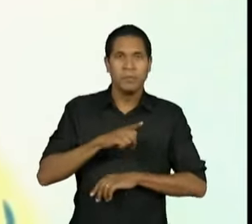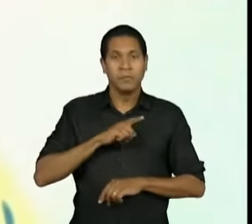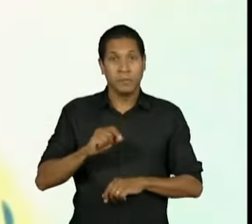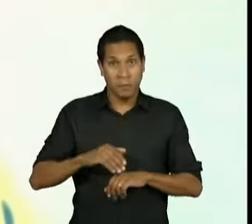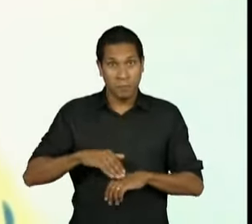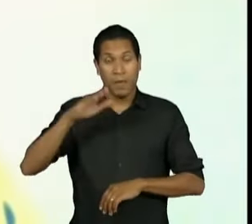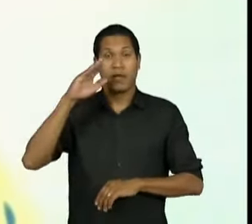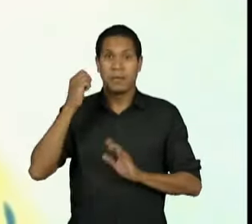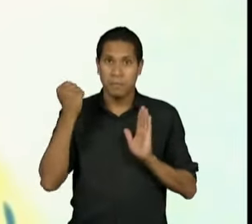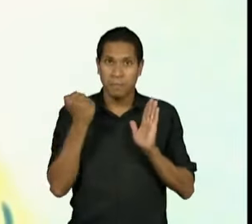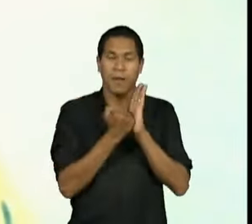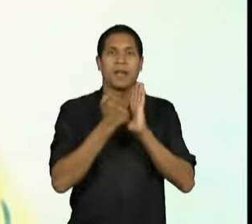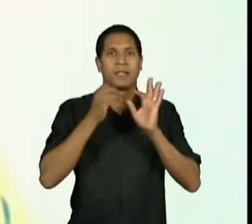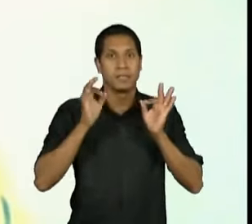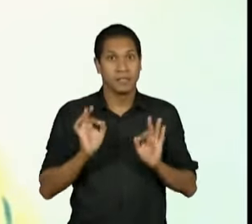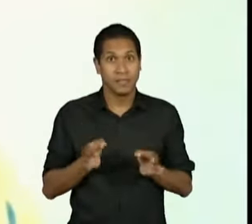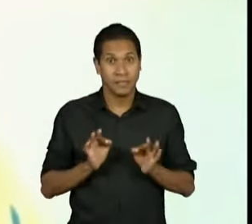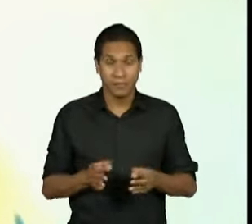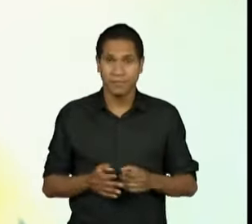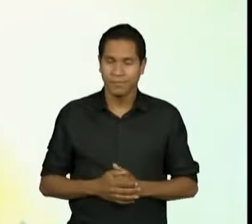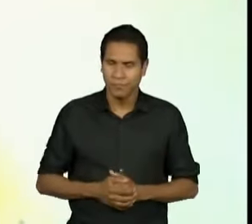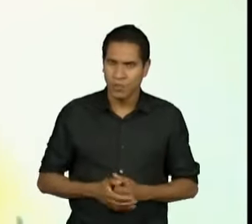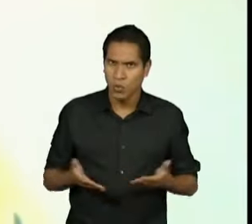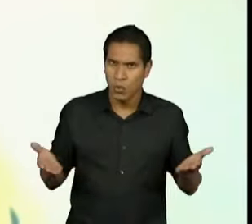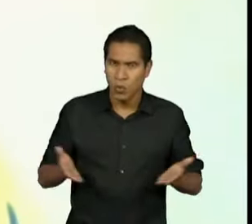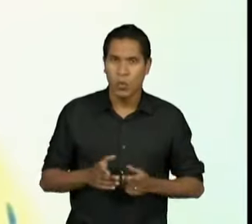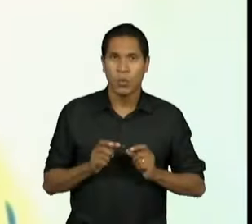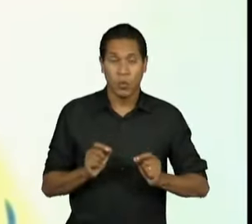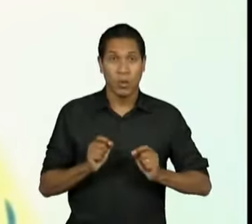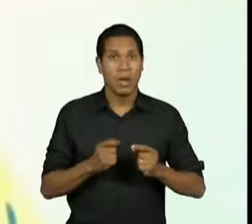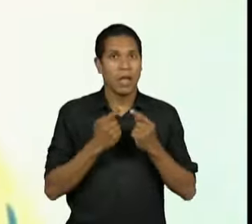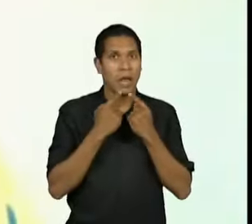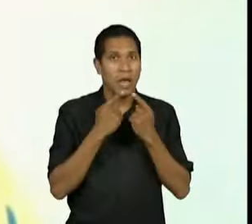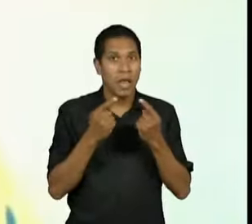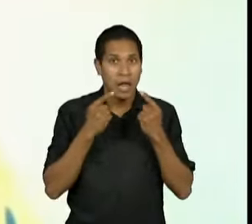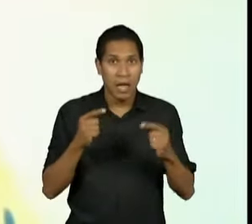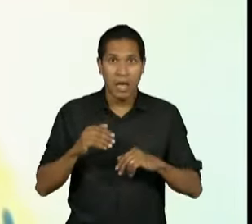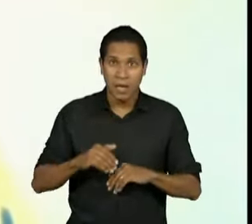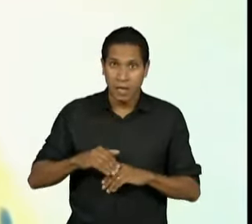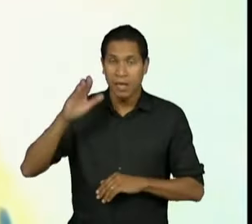muito mais marcante, né? Hoje nós reclamamos por uma maior